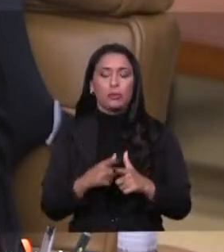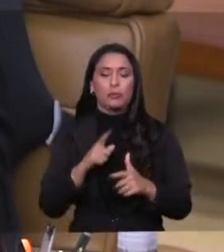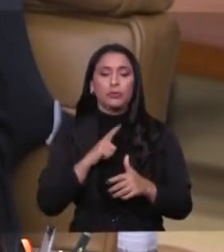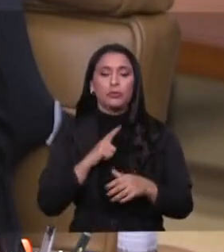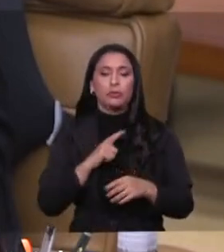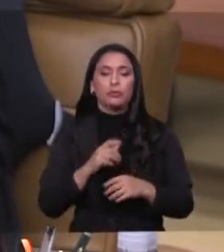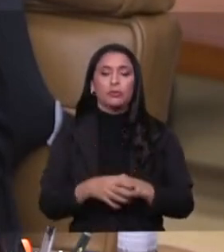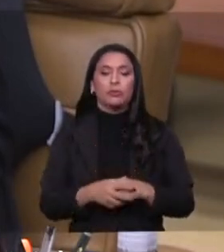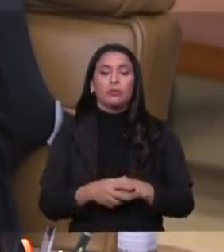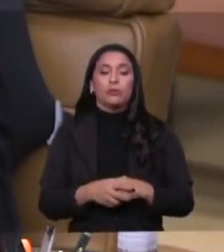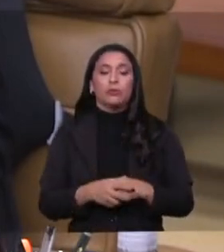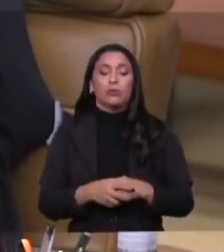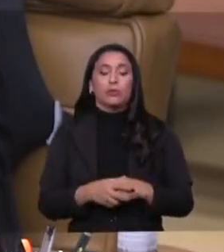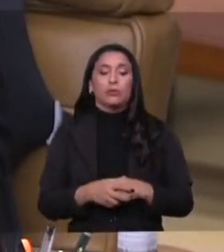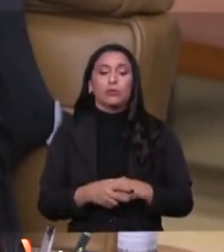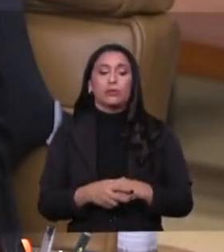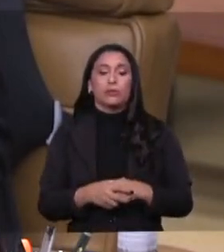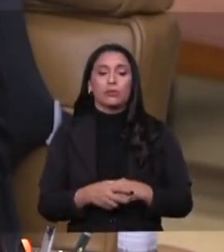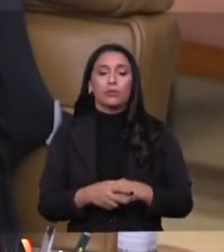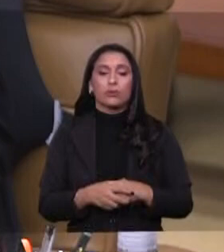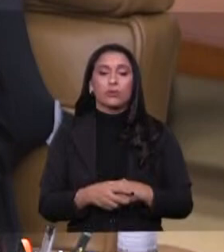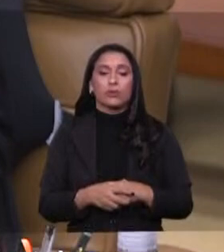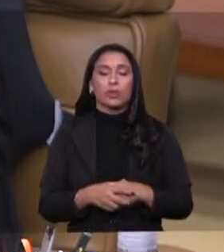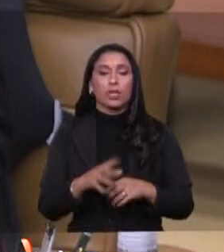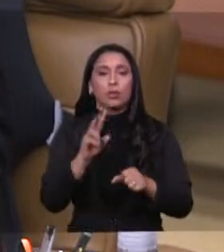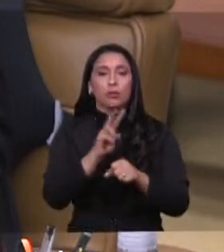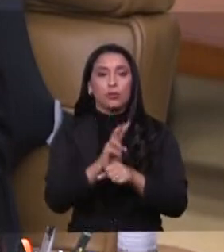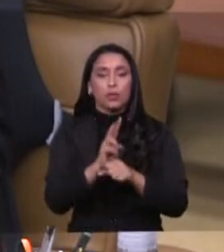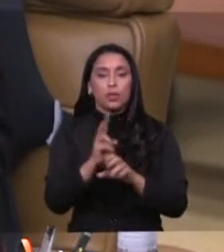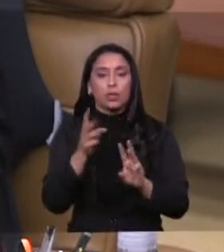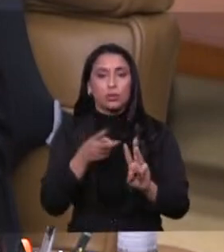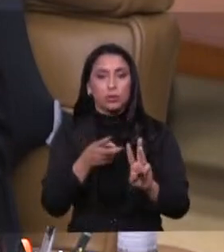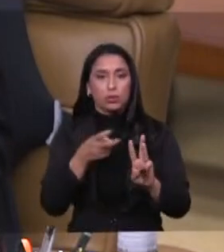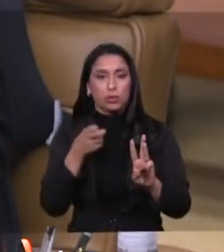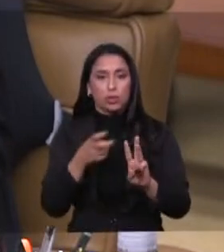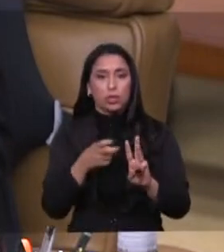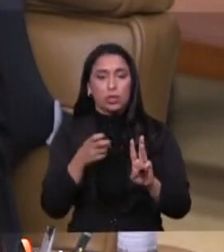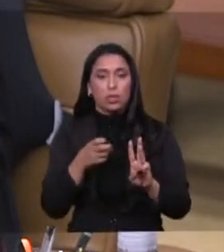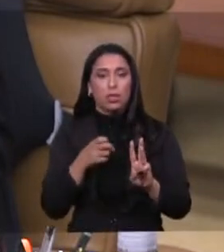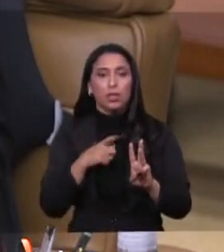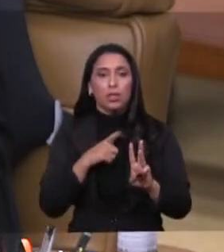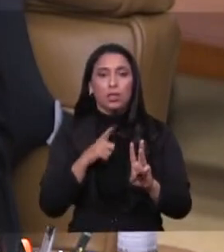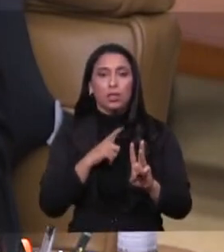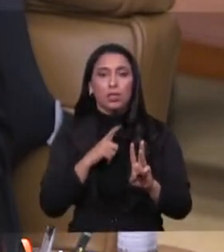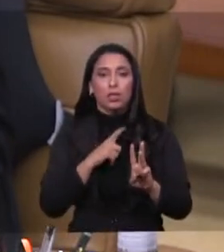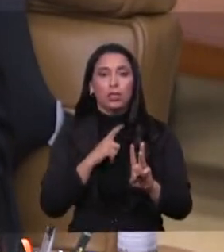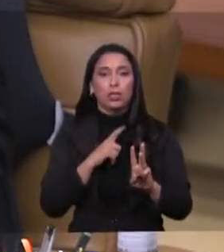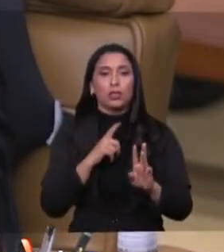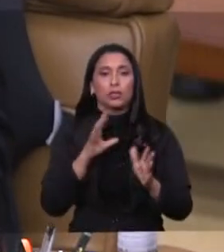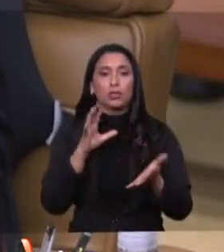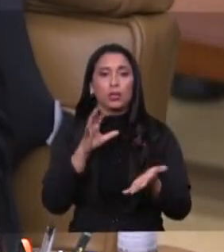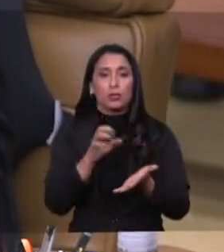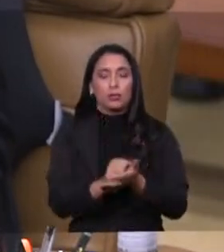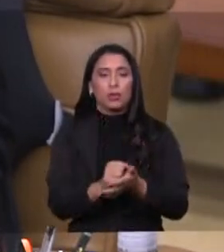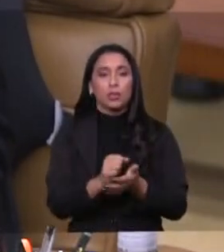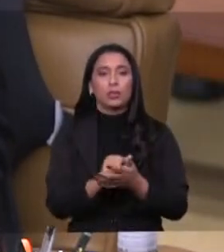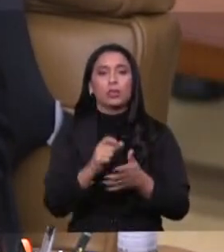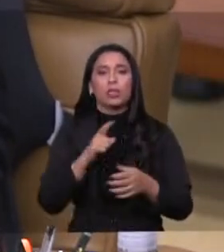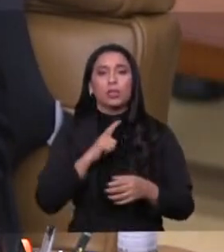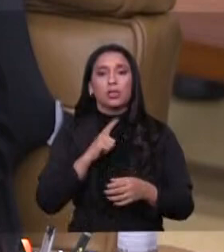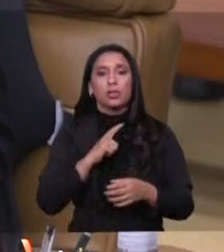dentre os quais a instituição de reserva indígena mediante prévio procedimento expropriatório, desde que